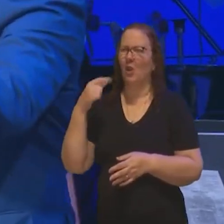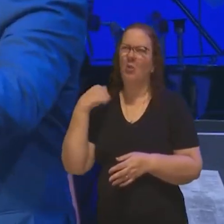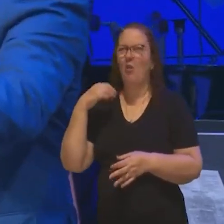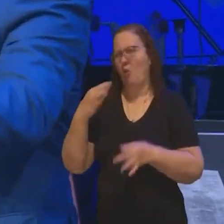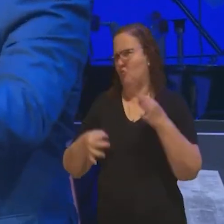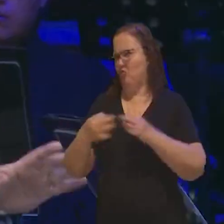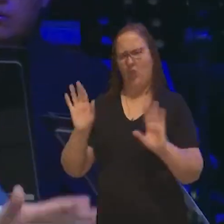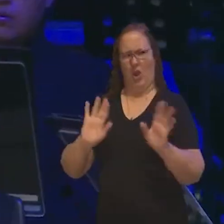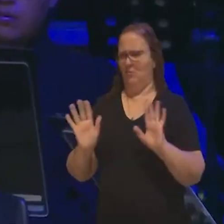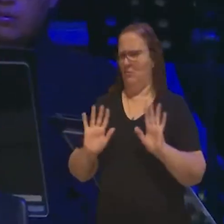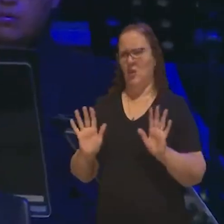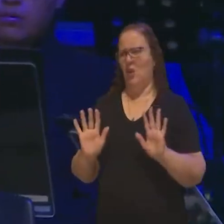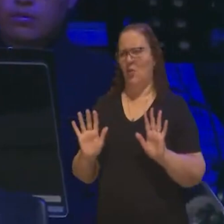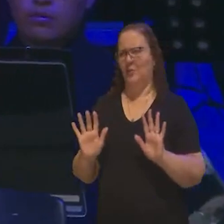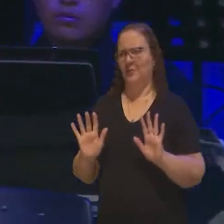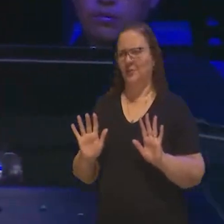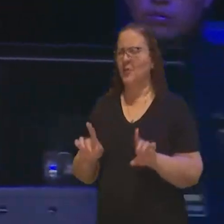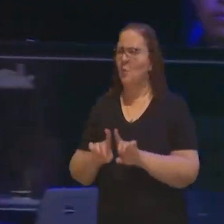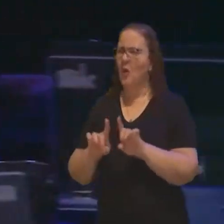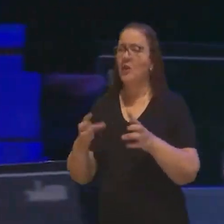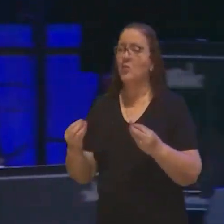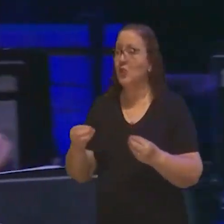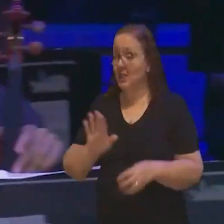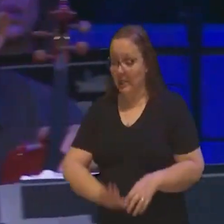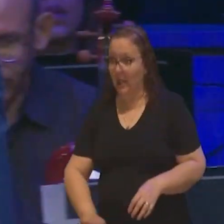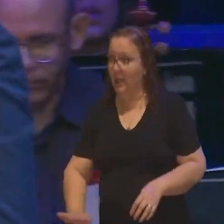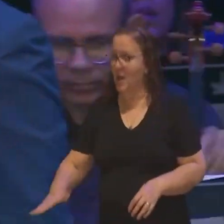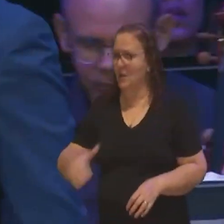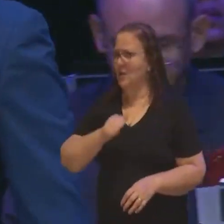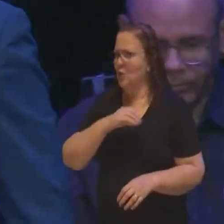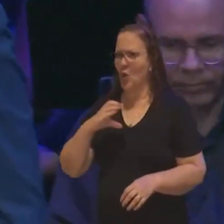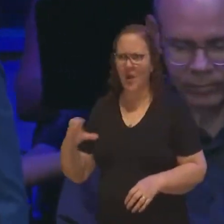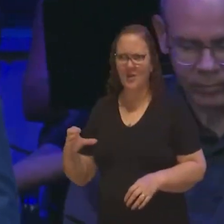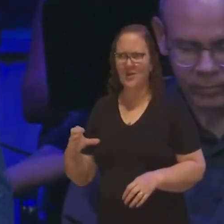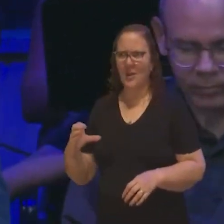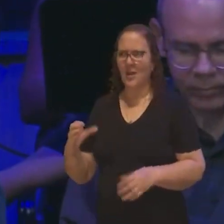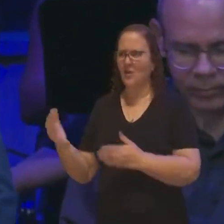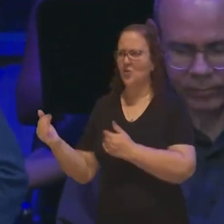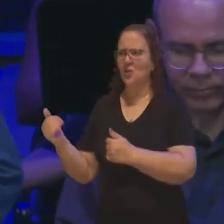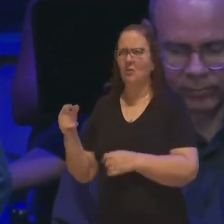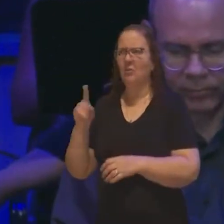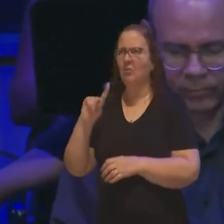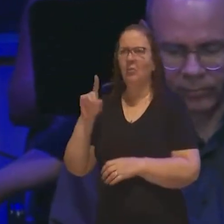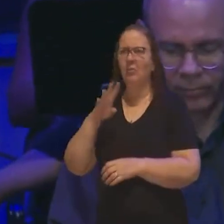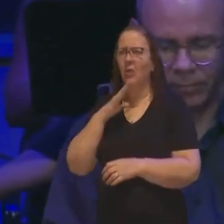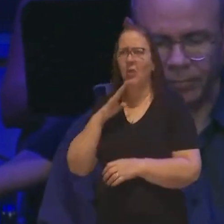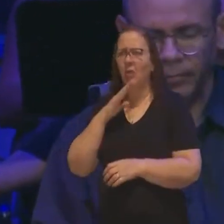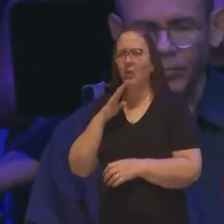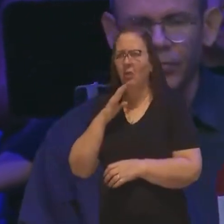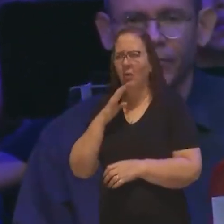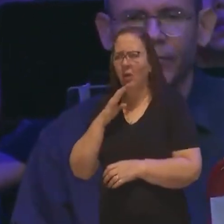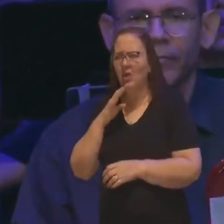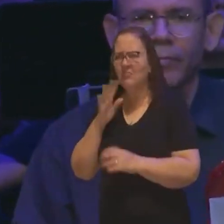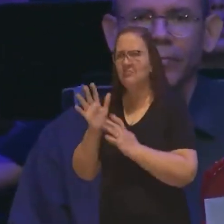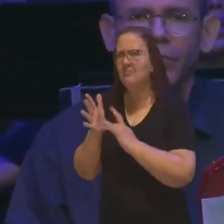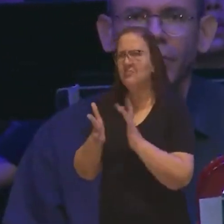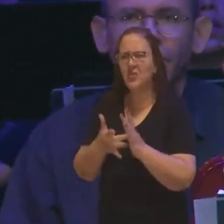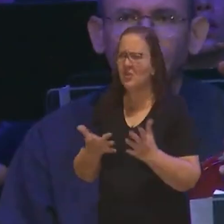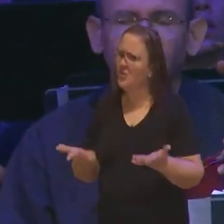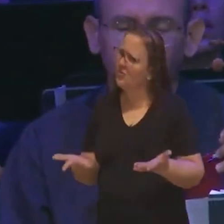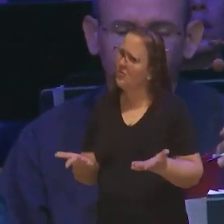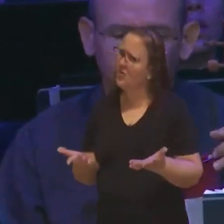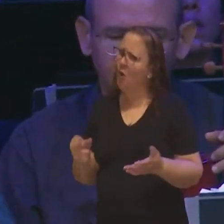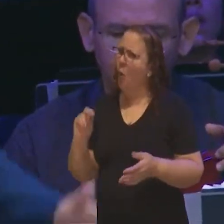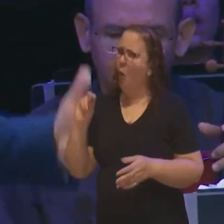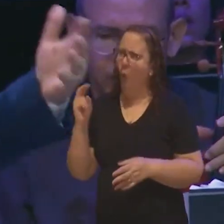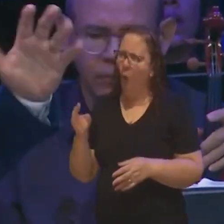julgar, me perdoe, não vou julgar, mas muitas crianças, adolescentes e jovens sequer ouviram falar de Jesus na Bíblia ou de algum personagem da